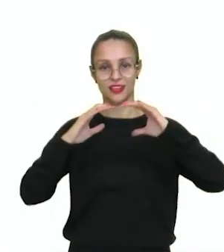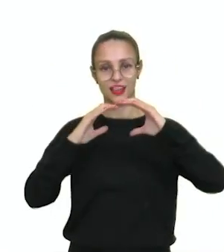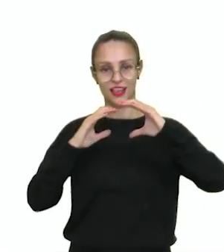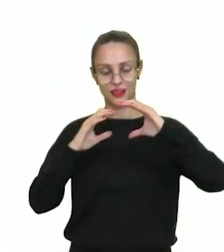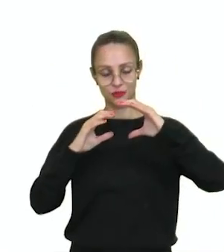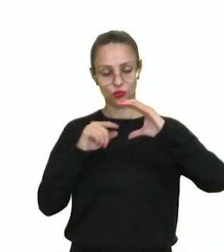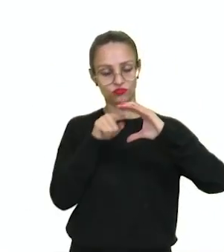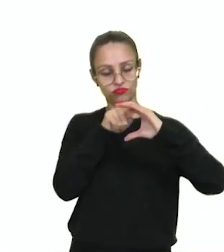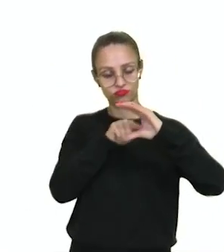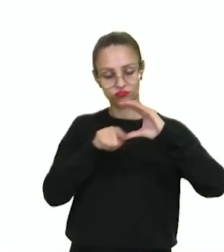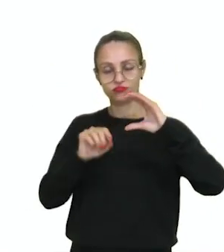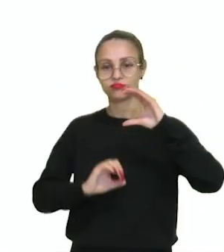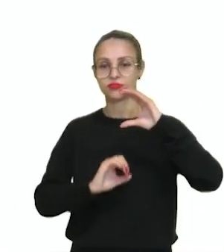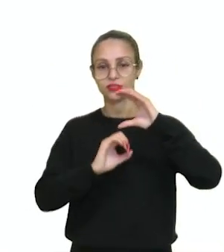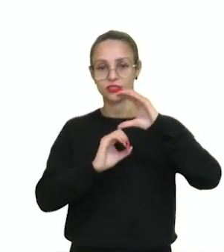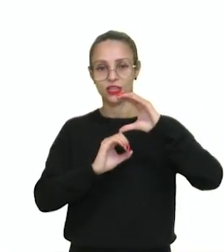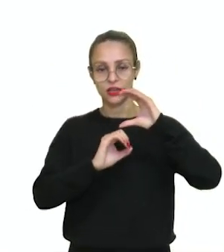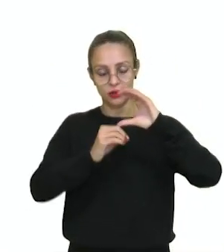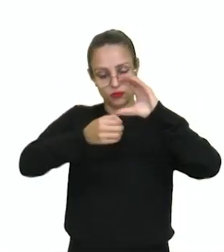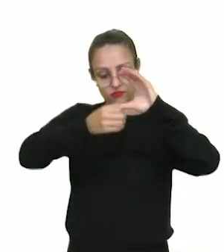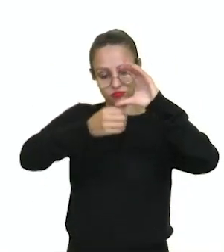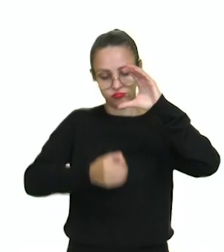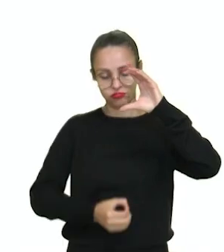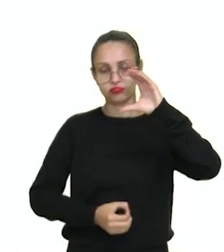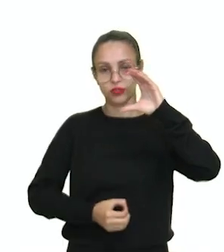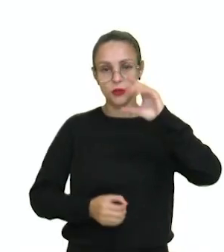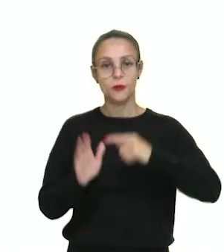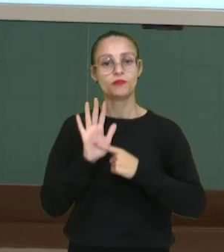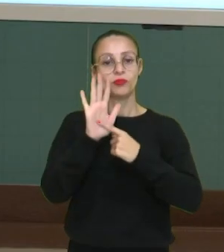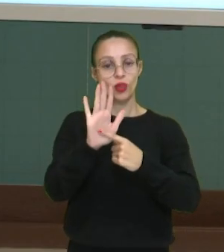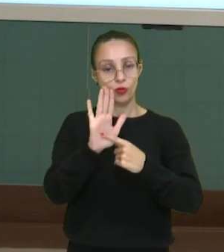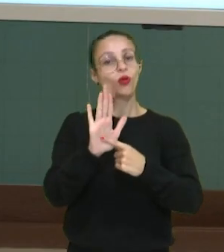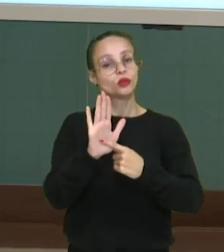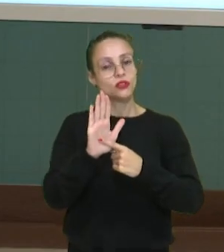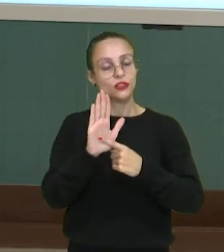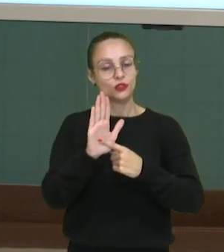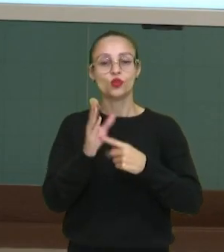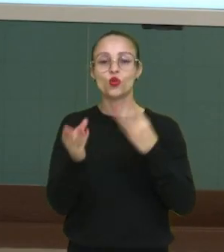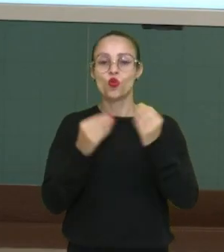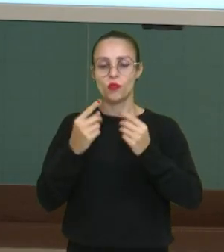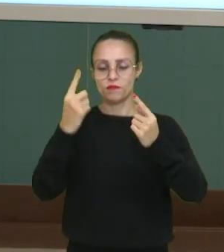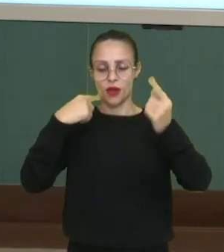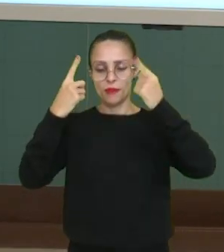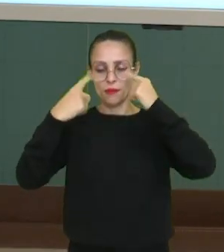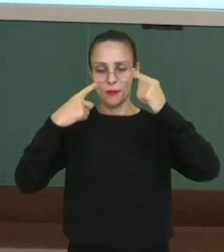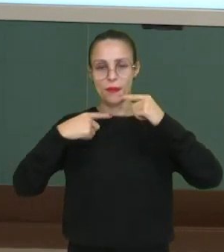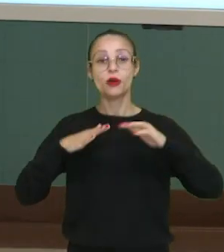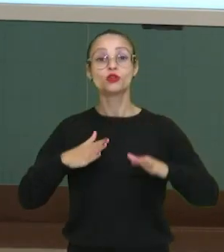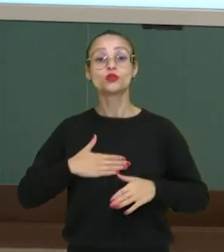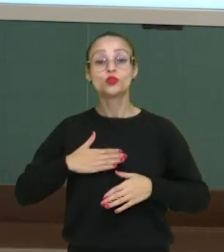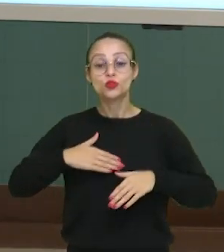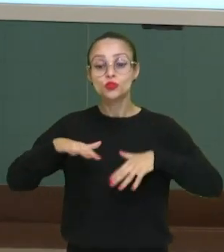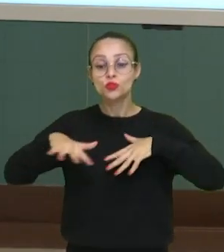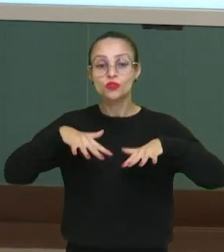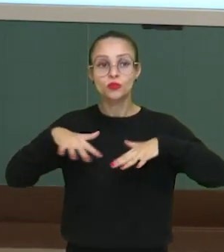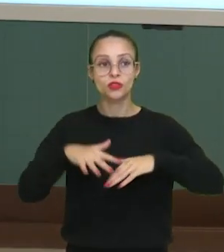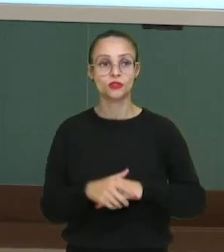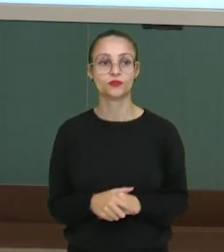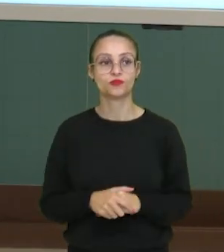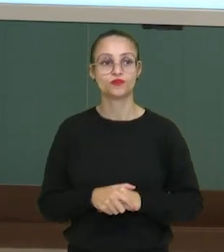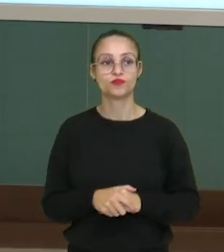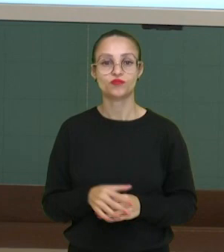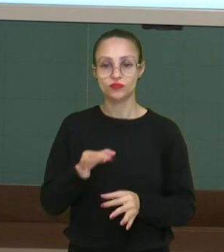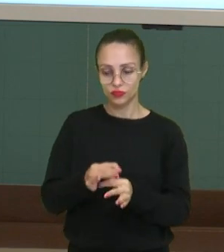do tronco encefálico, mostrando essa parte do corpo que comanda as nossas ações. E a medula